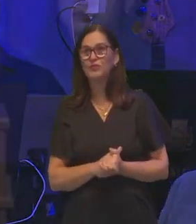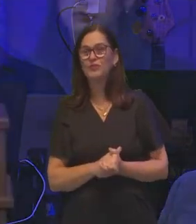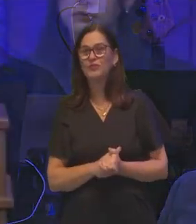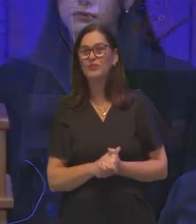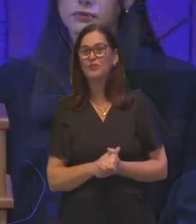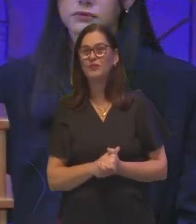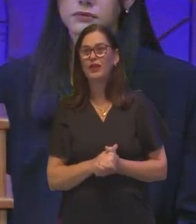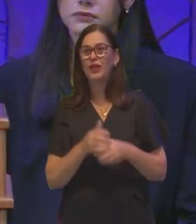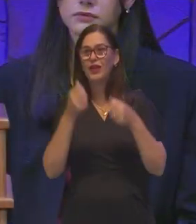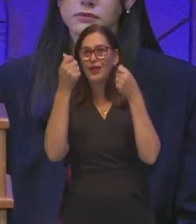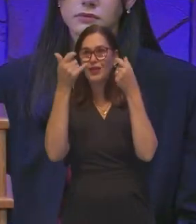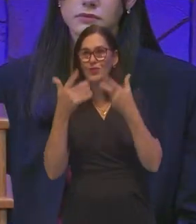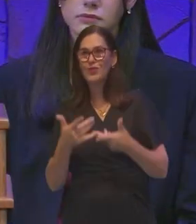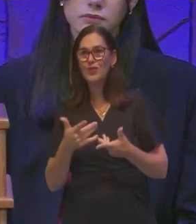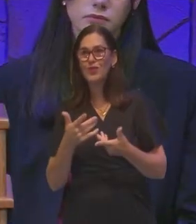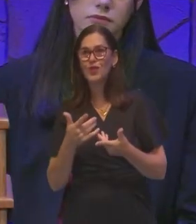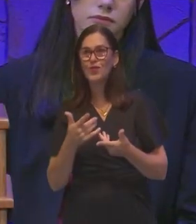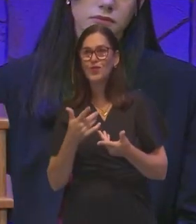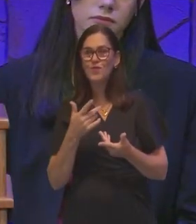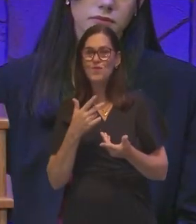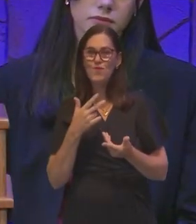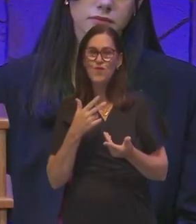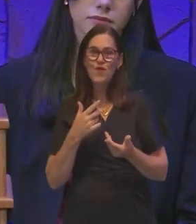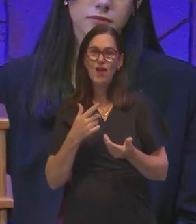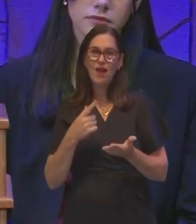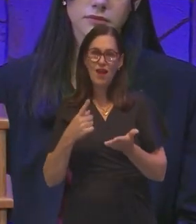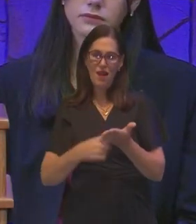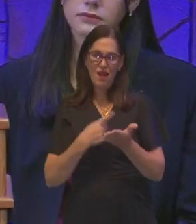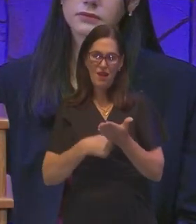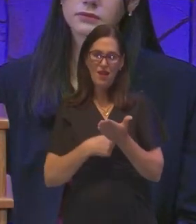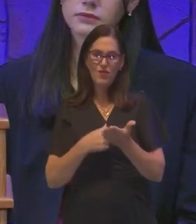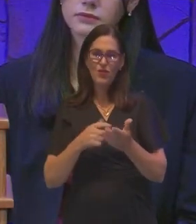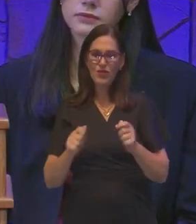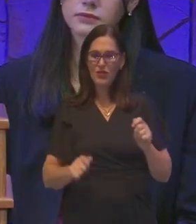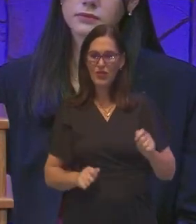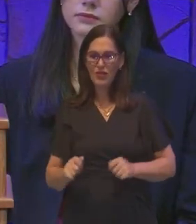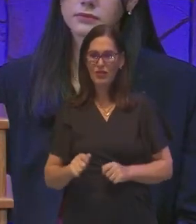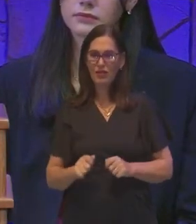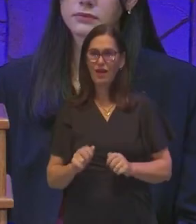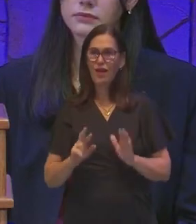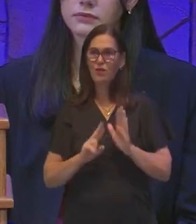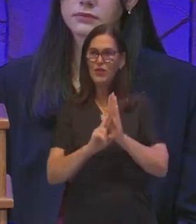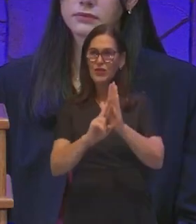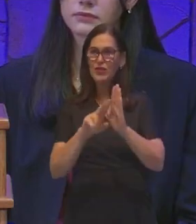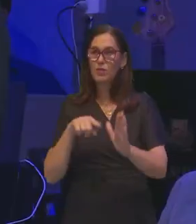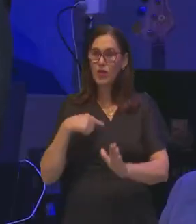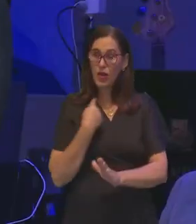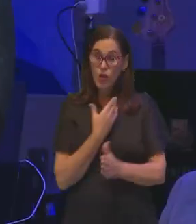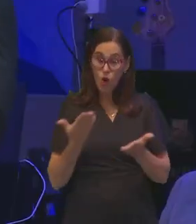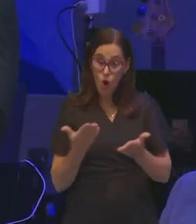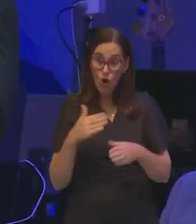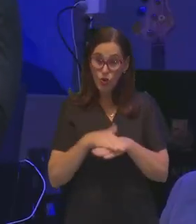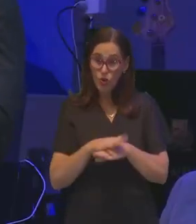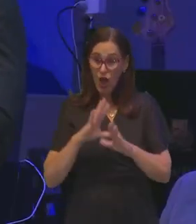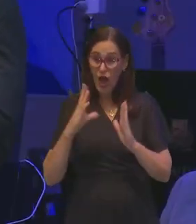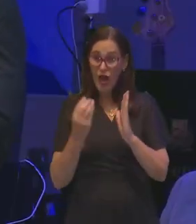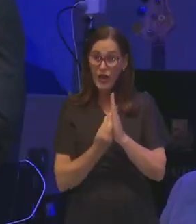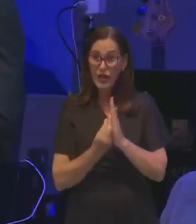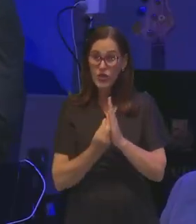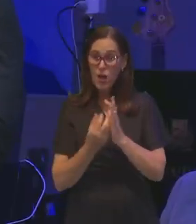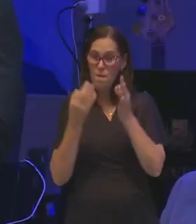relatada aqui no livro de Atos, representa para nós nessa noite a igreja